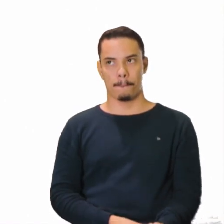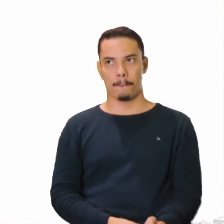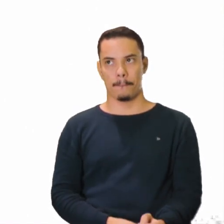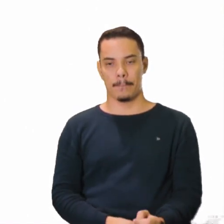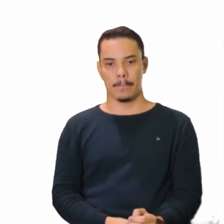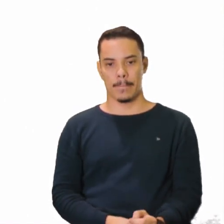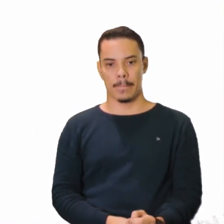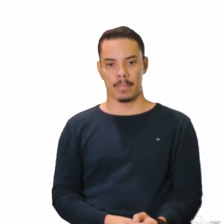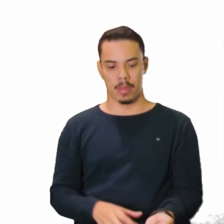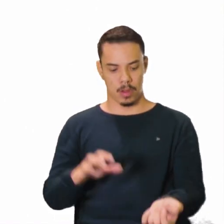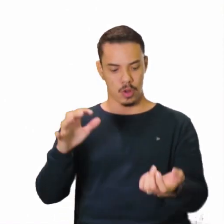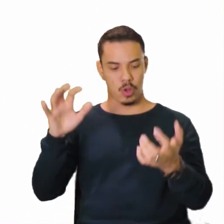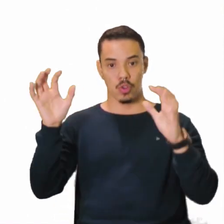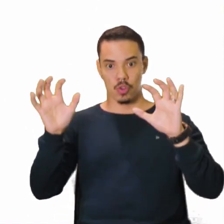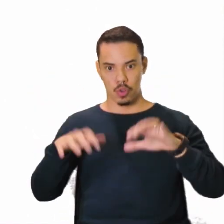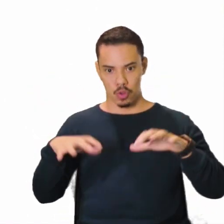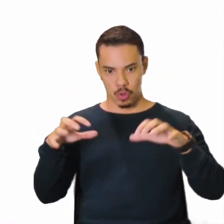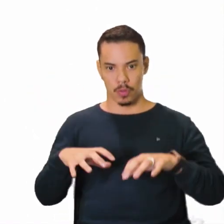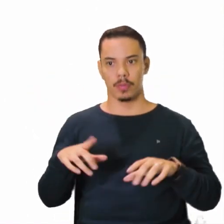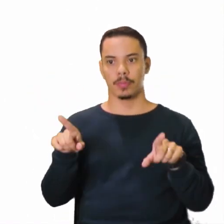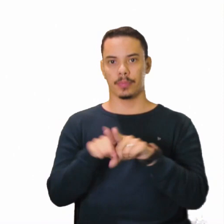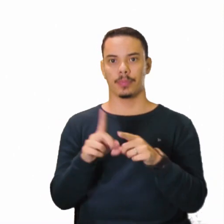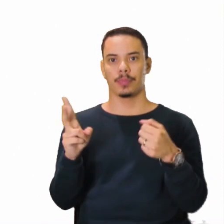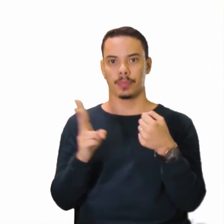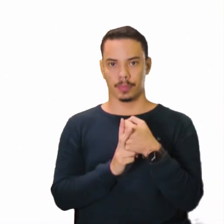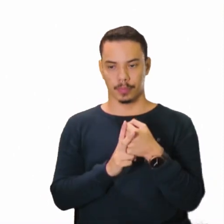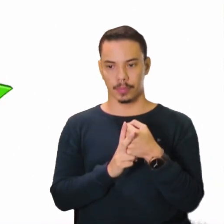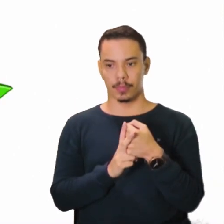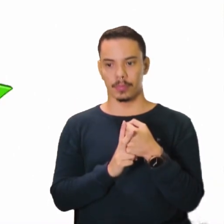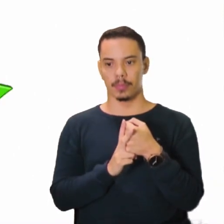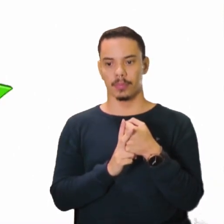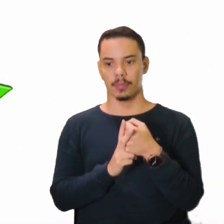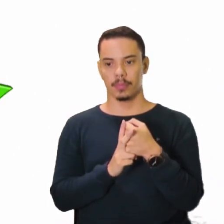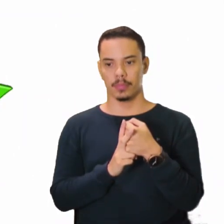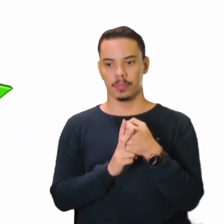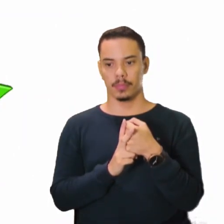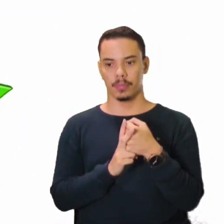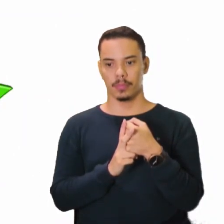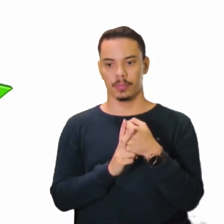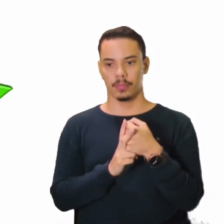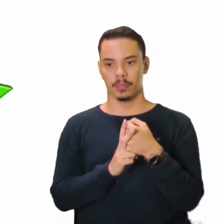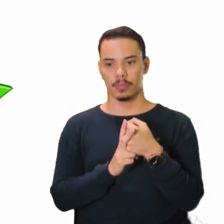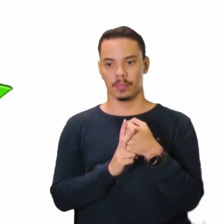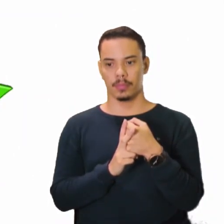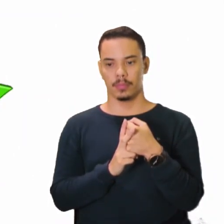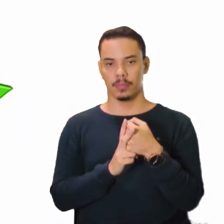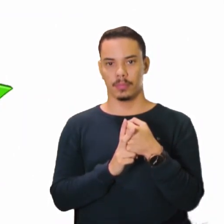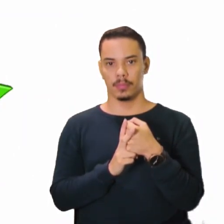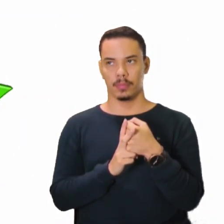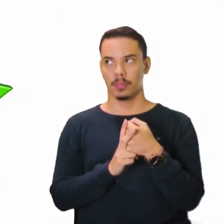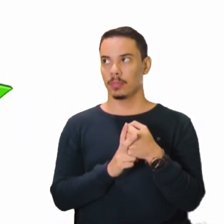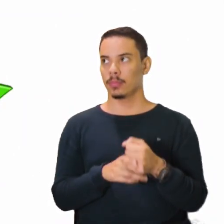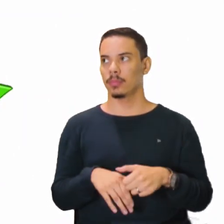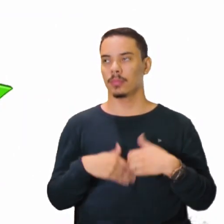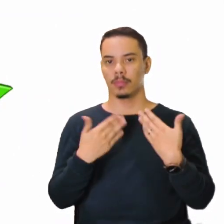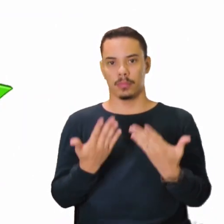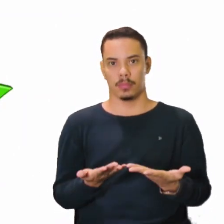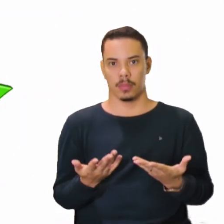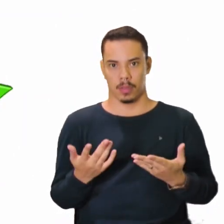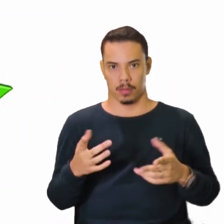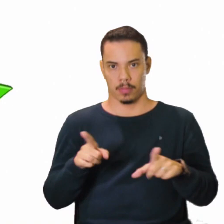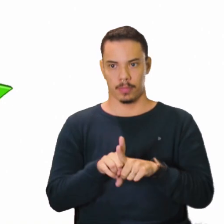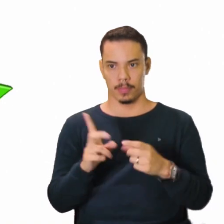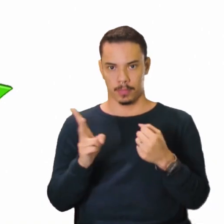não choveu. Aí chover que é o nosso verbo, certo? Também. Beleza. Bom, além desses verbos